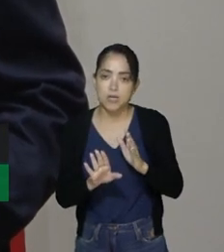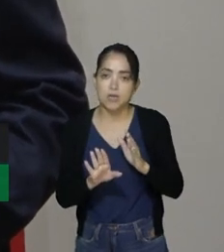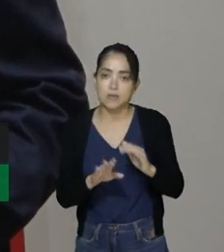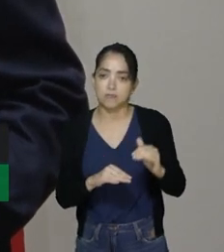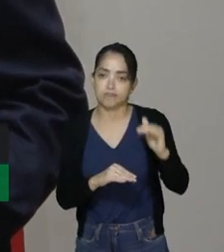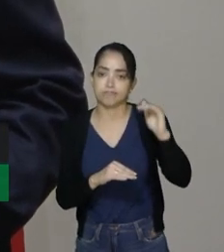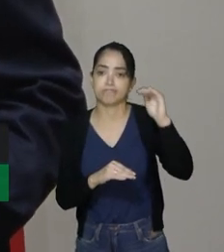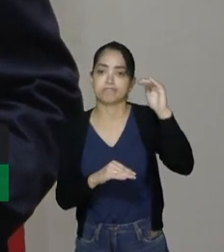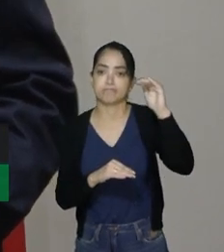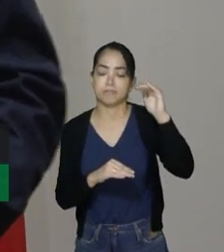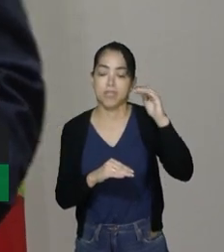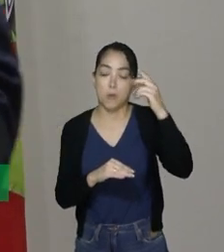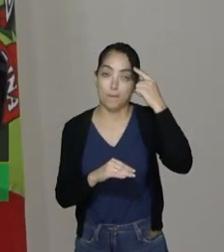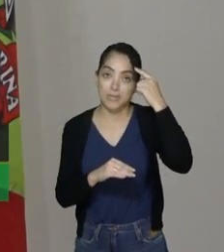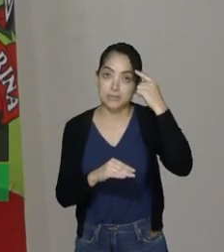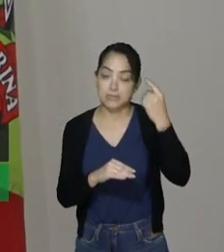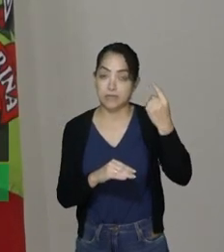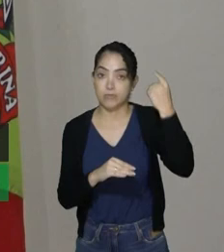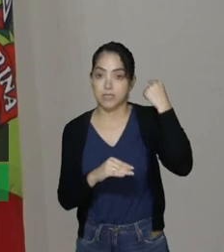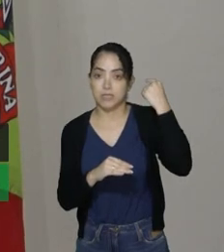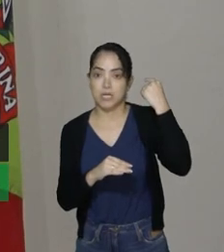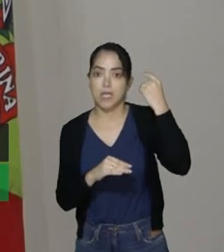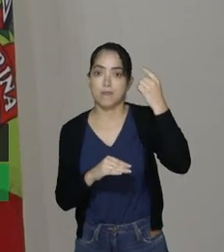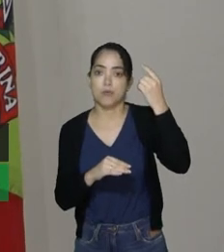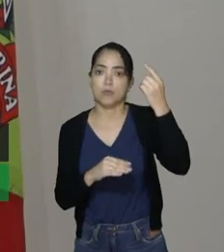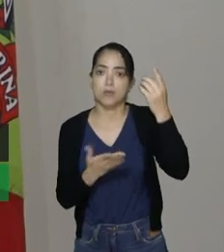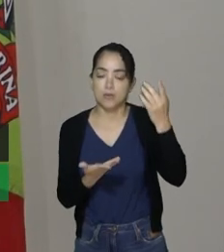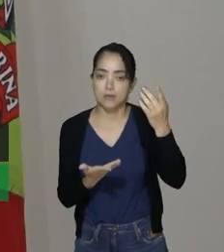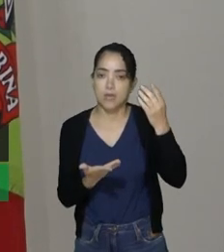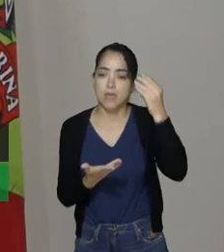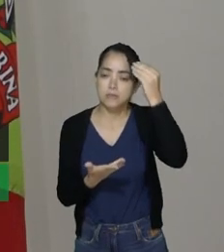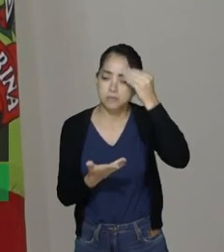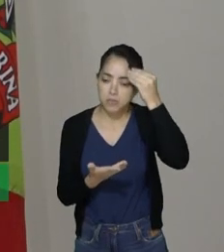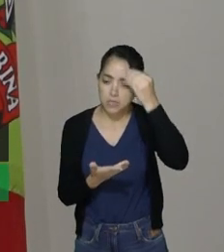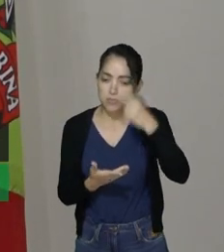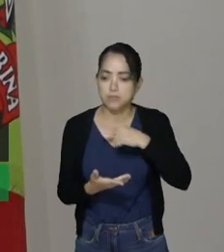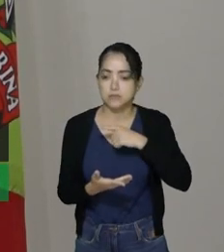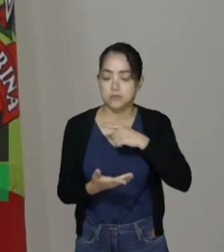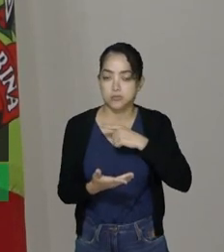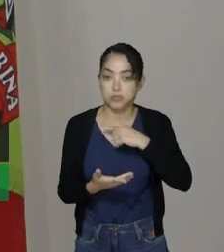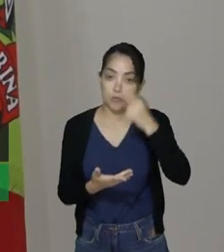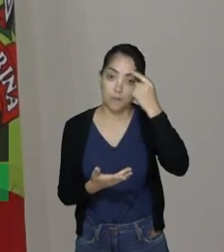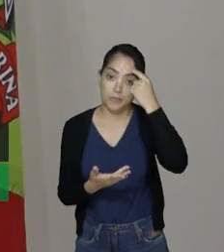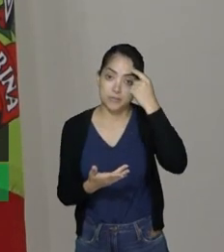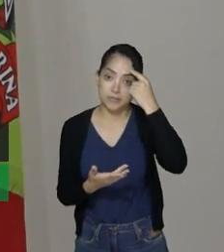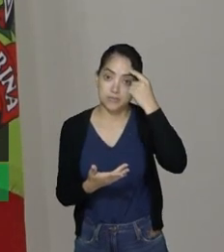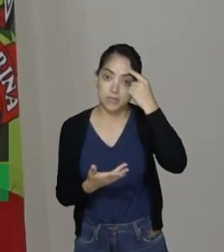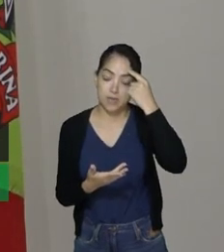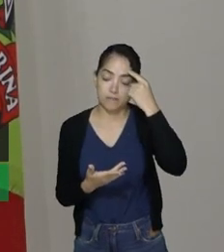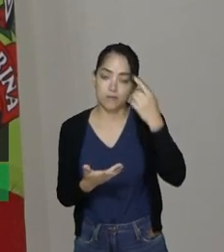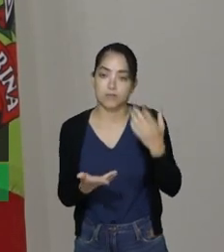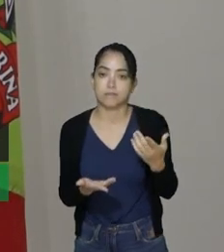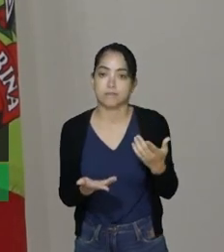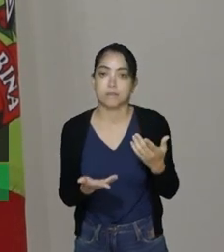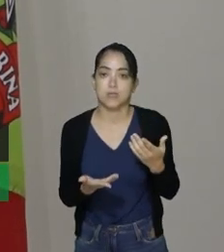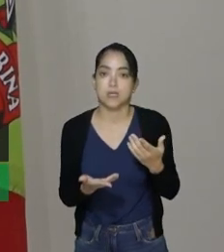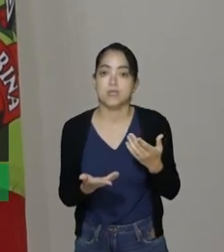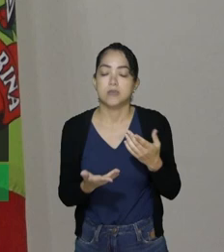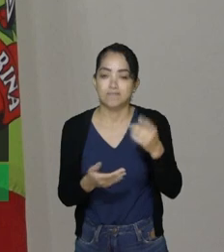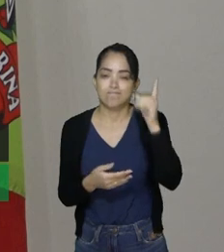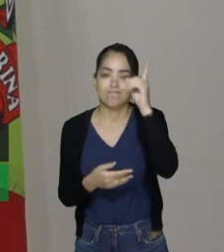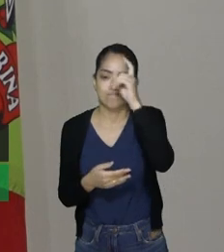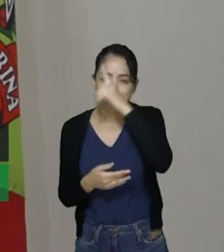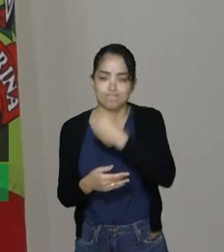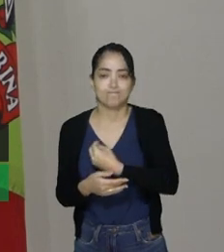que eu tinha bastante experiência de vida. Fui um menino que passou muita dificuldade na